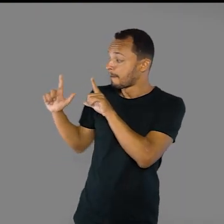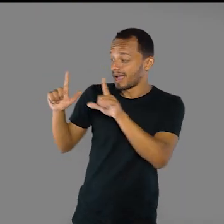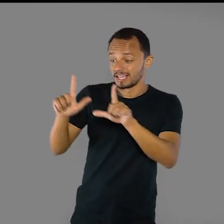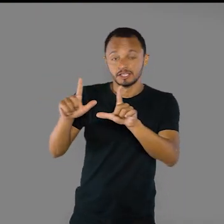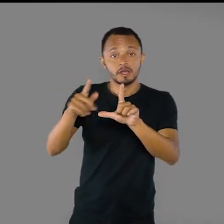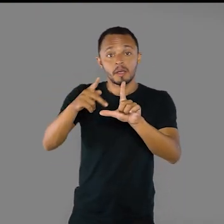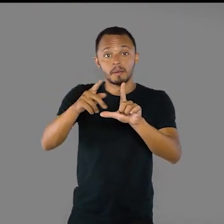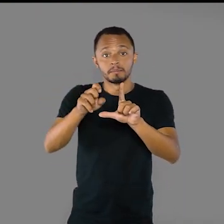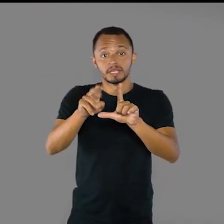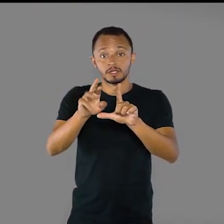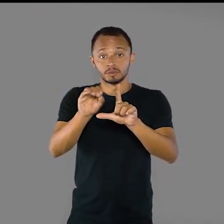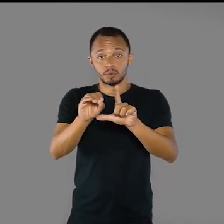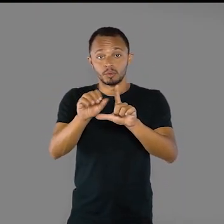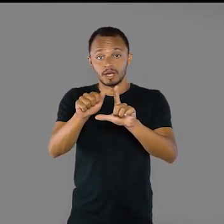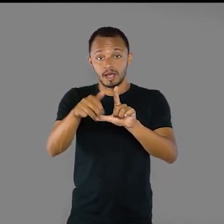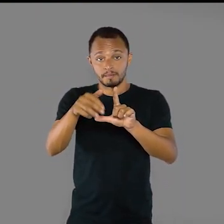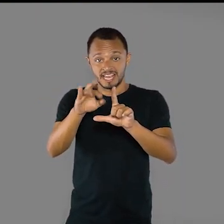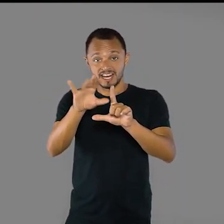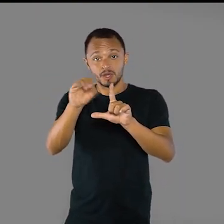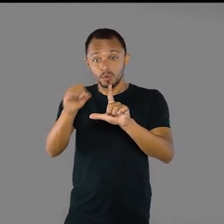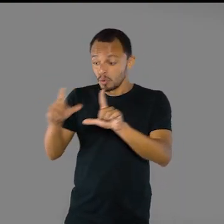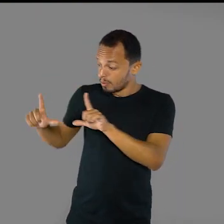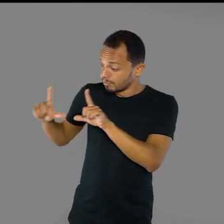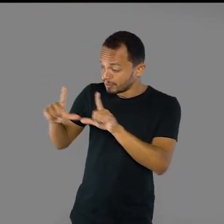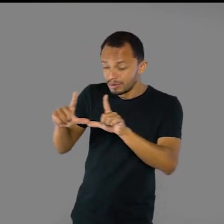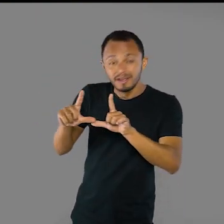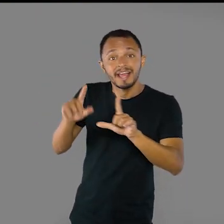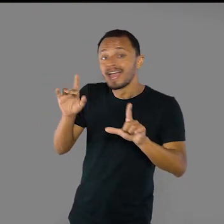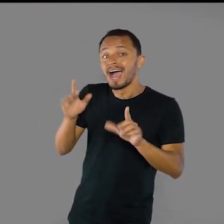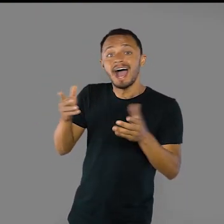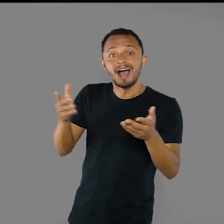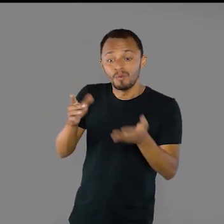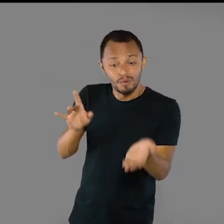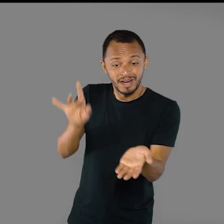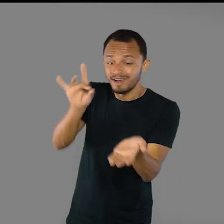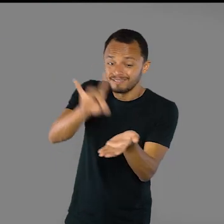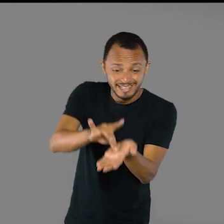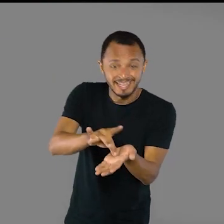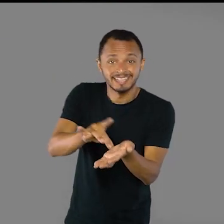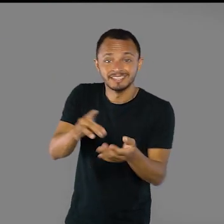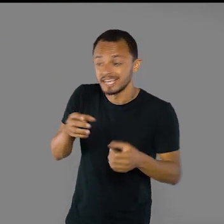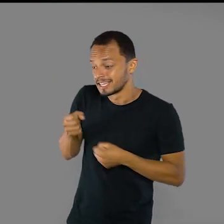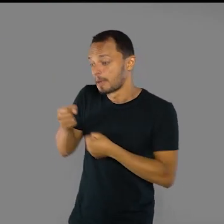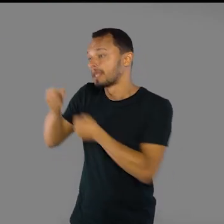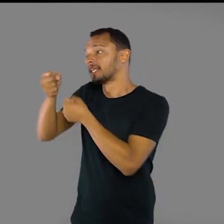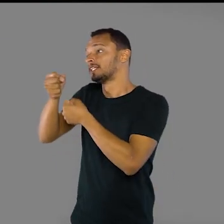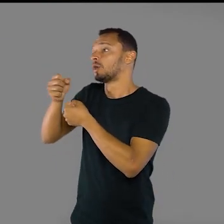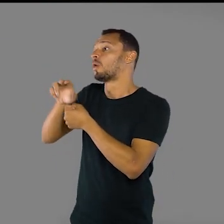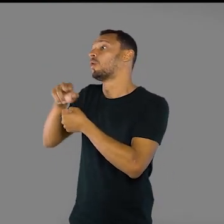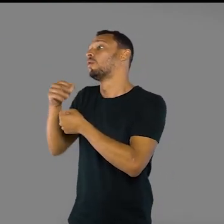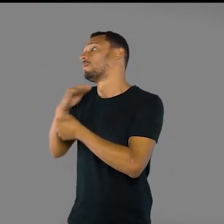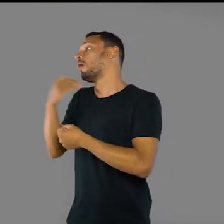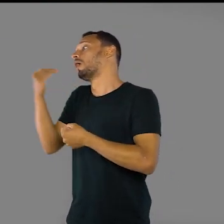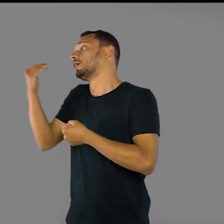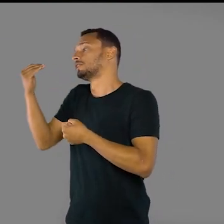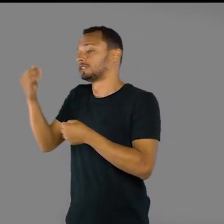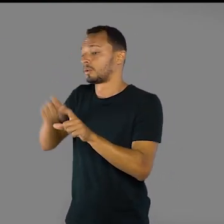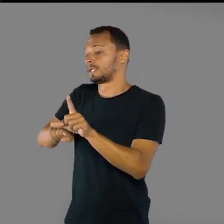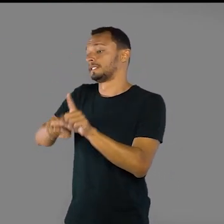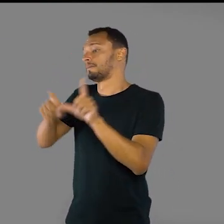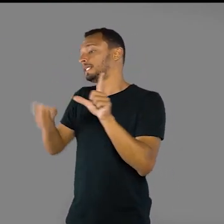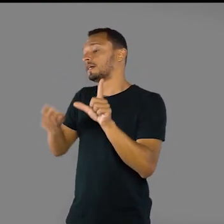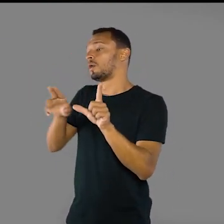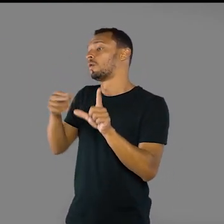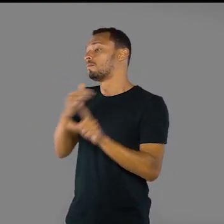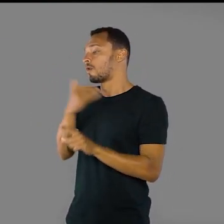do Coimbra, Independência ou Morte, ele fala, o diretor diz, que na hora de fazer a cena do